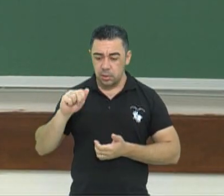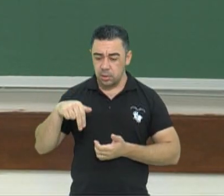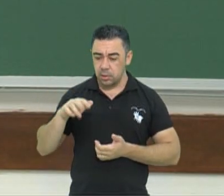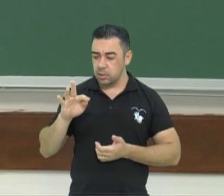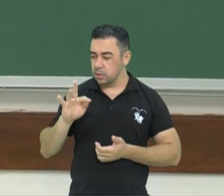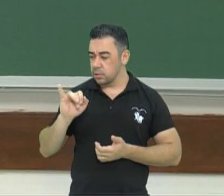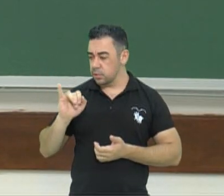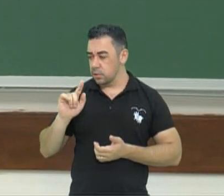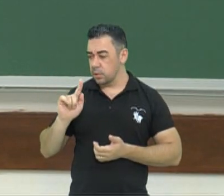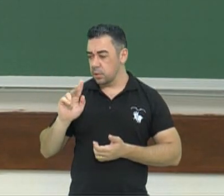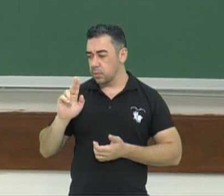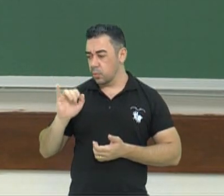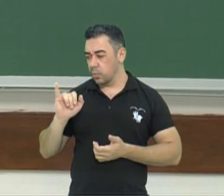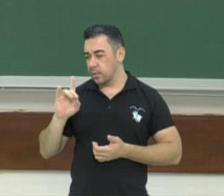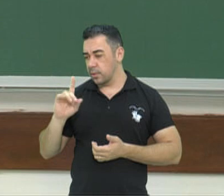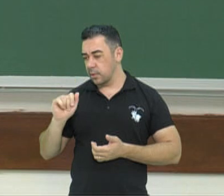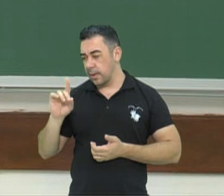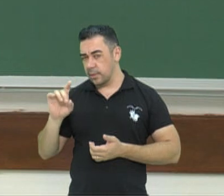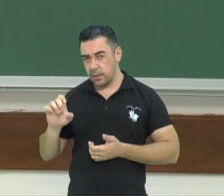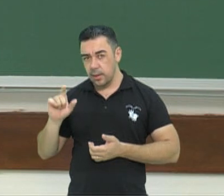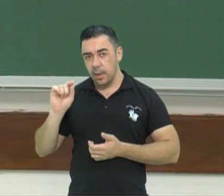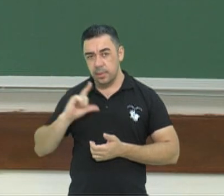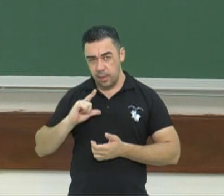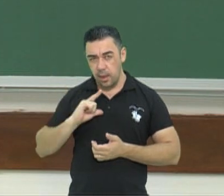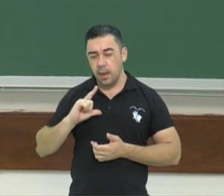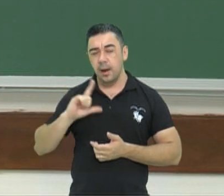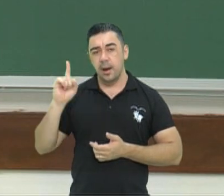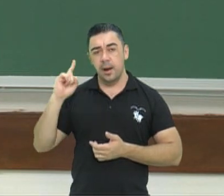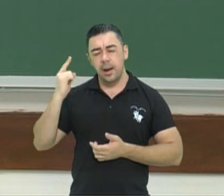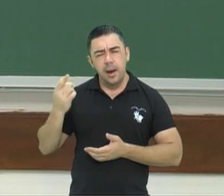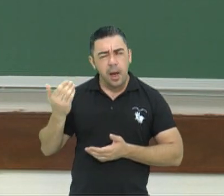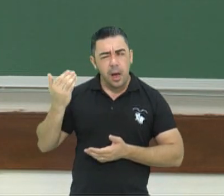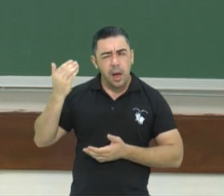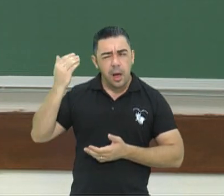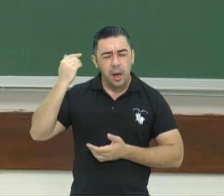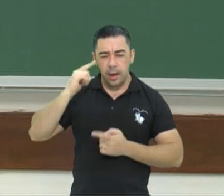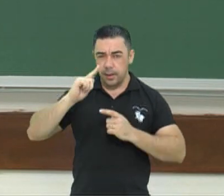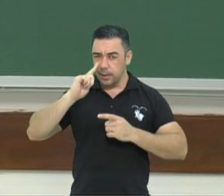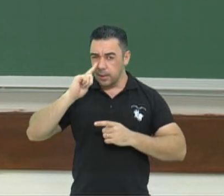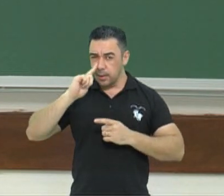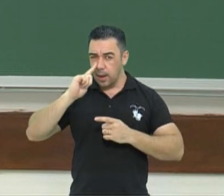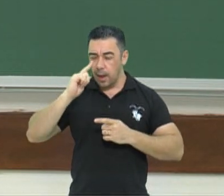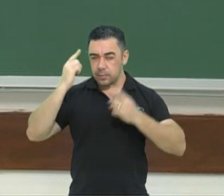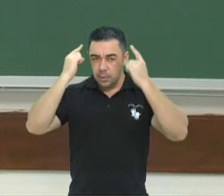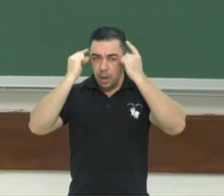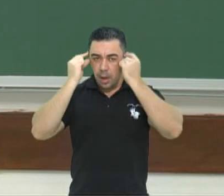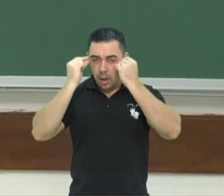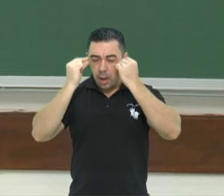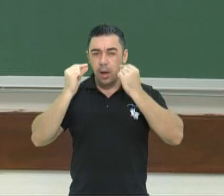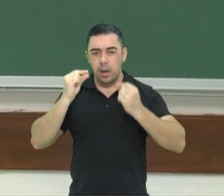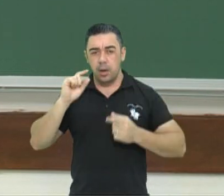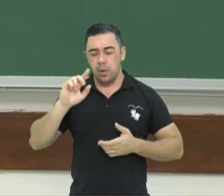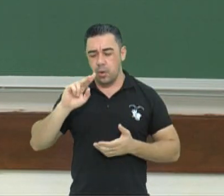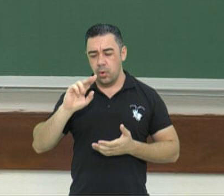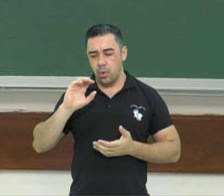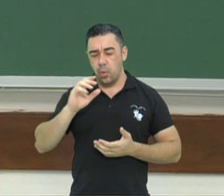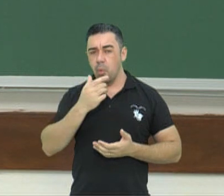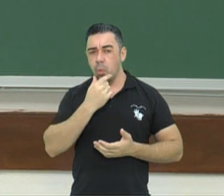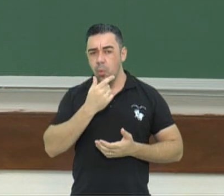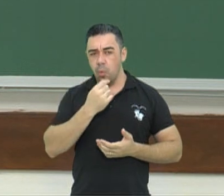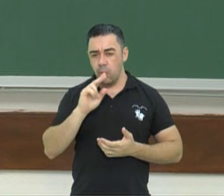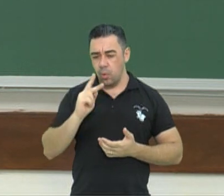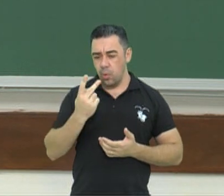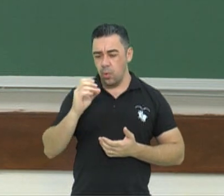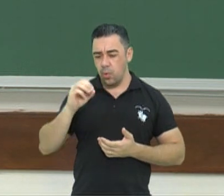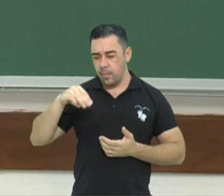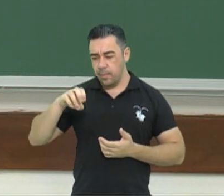nos escritos de Homero, lá na Grécia Antiga, lembrando vocês que a arte antiga surge da invenção da escrita até o ano 300, depois de